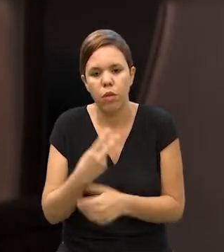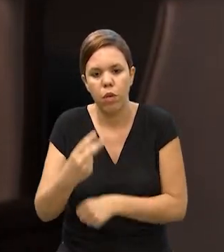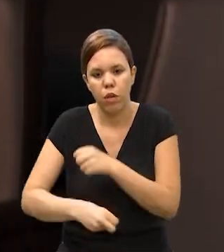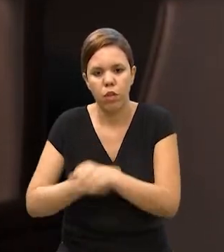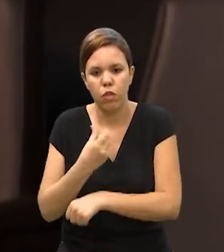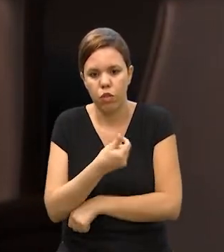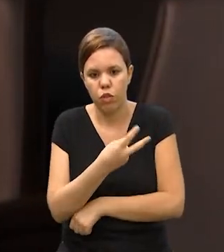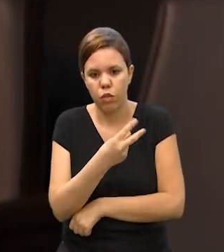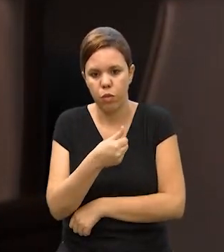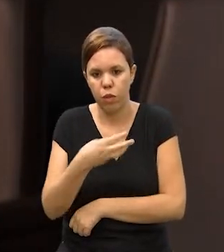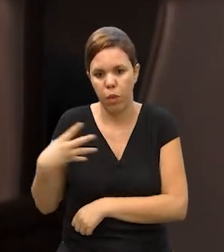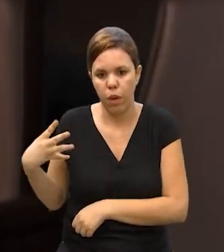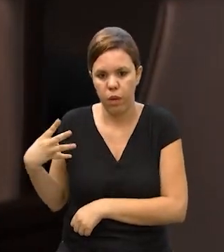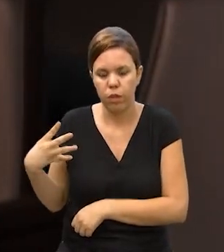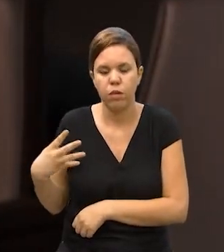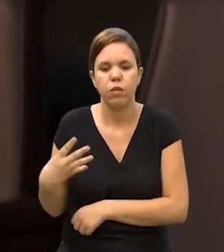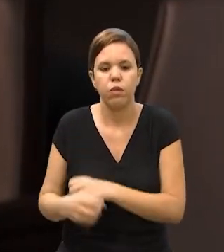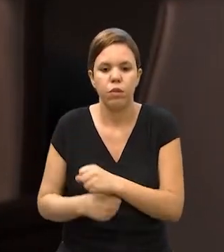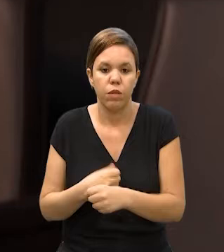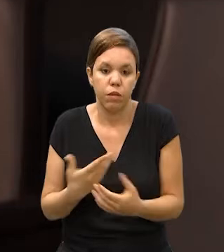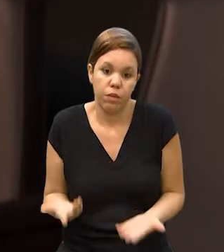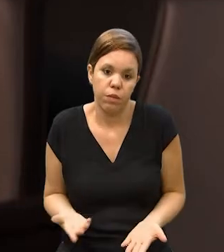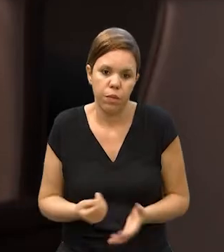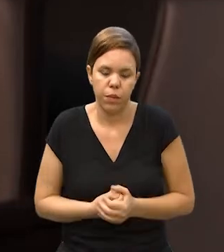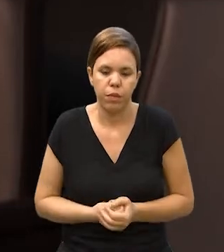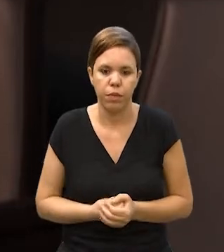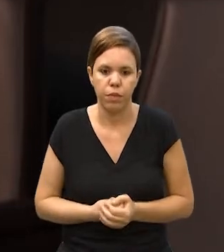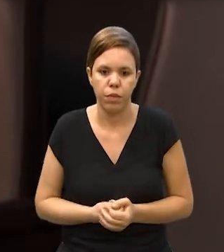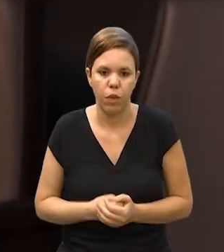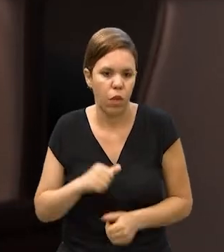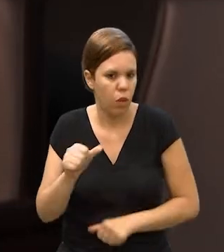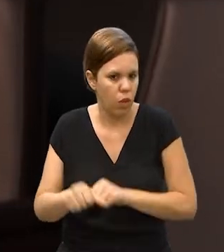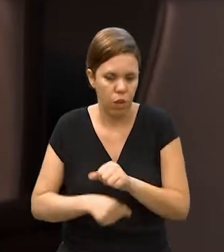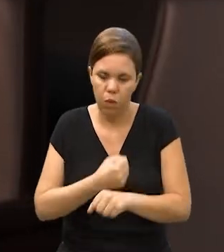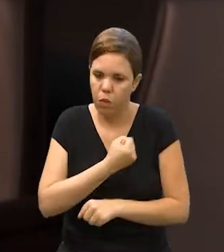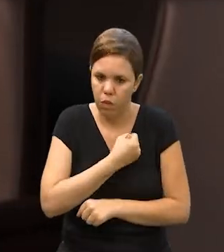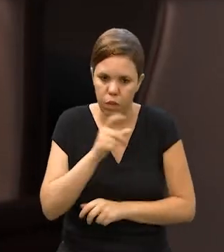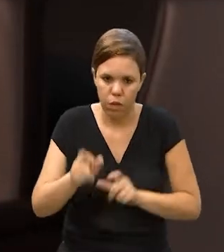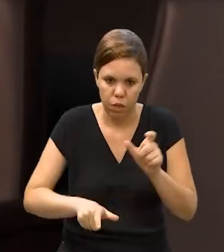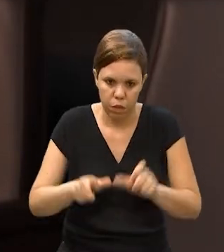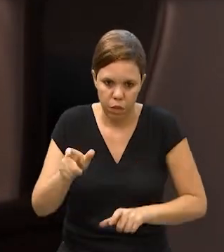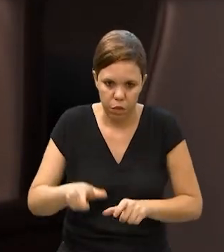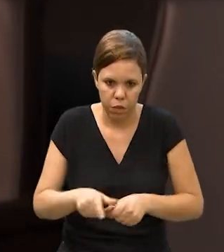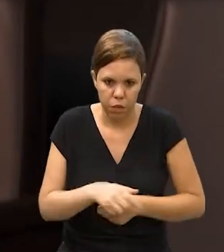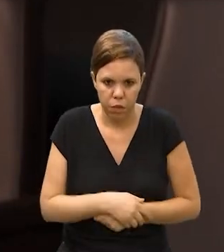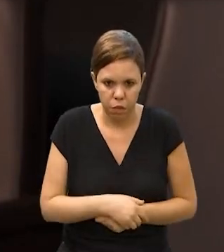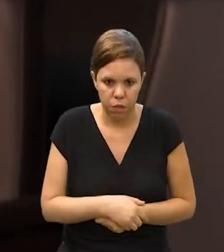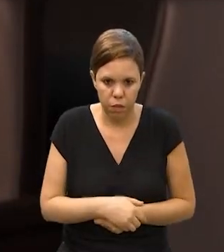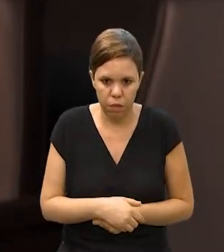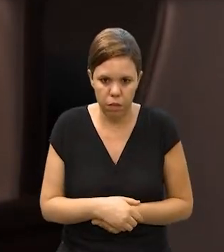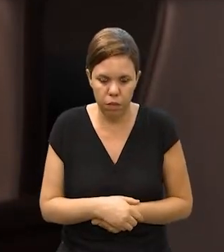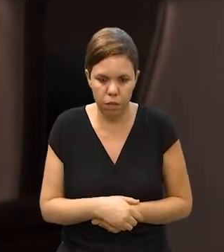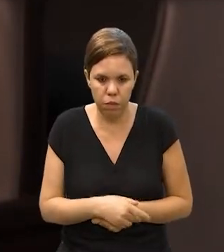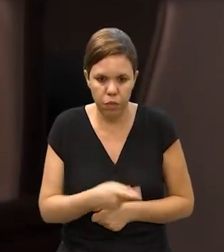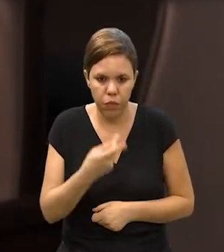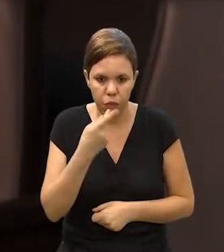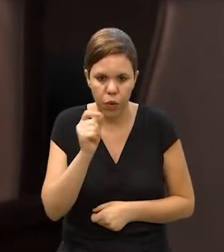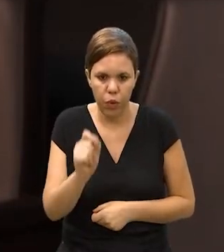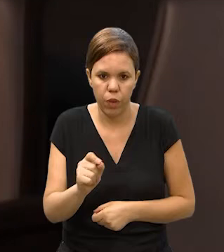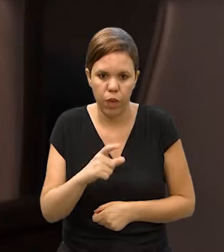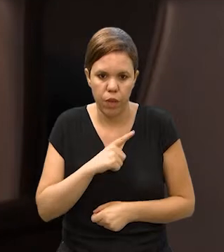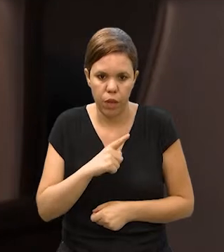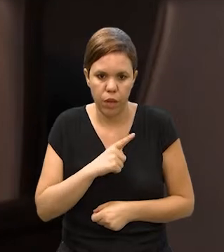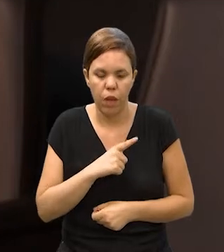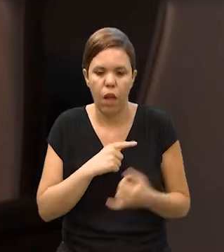2004, né? O final do telefone é 2004, então desde então eu não mudo. As pessoas, eu falo que a ligação